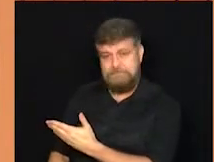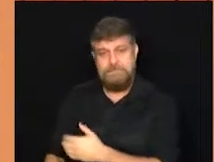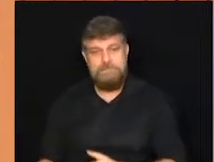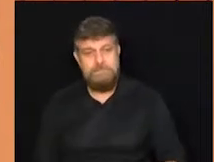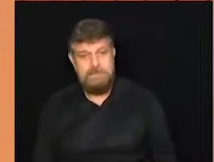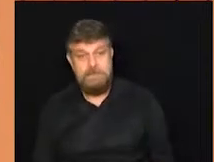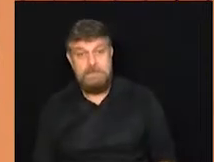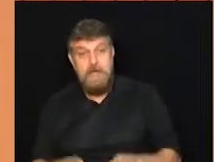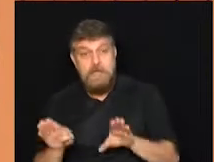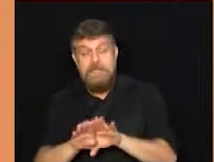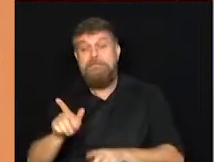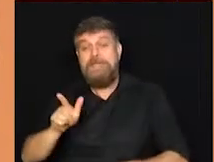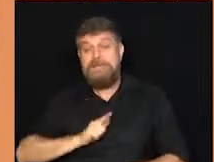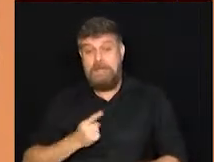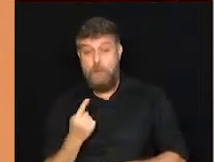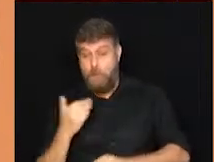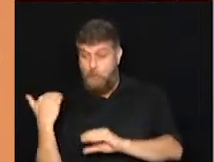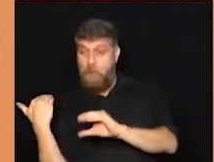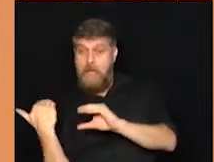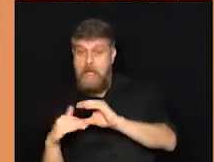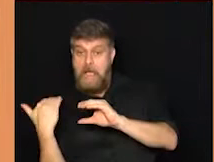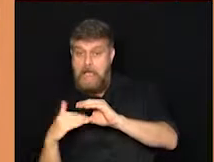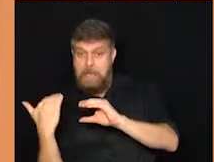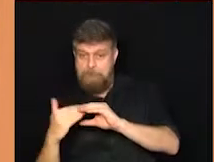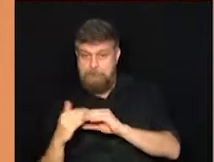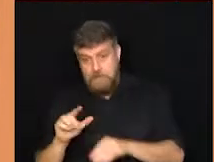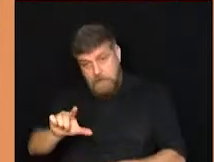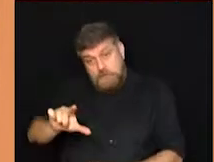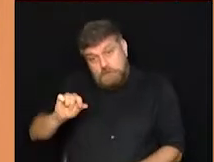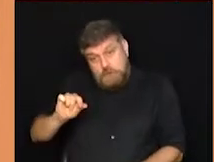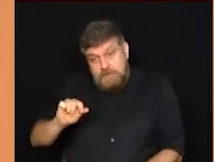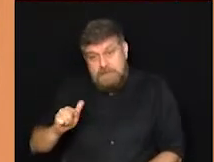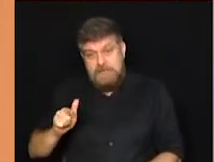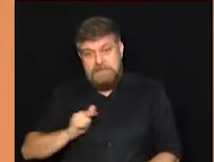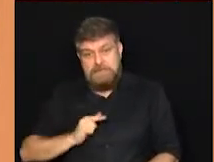1997-829-3776. E também tem o e-mail, para aqueles que preferem o e-mail, que é o